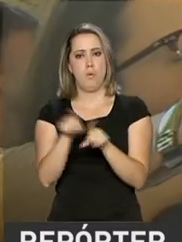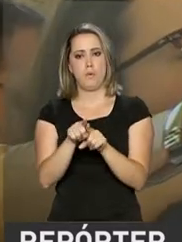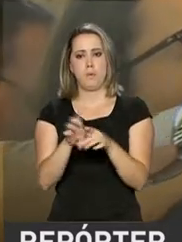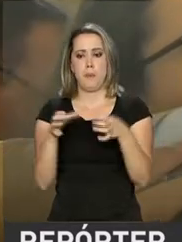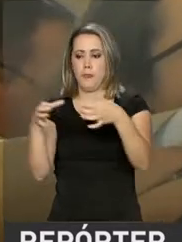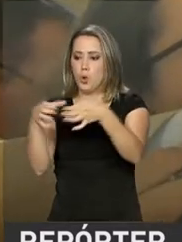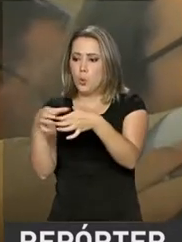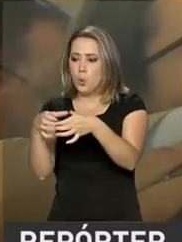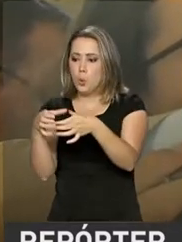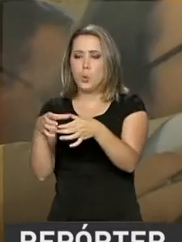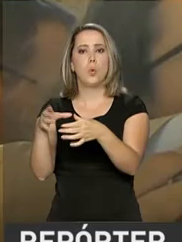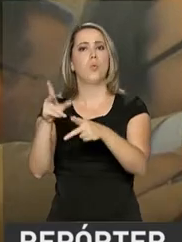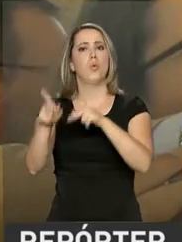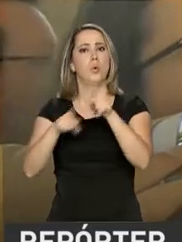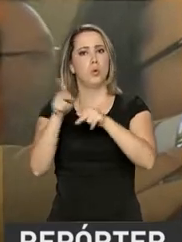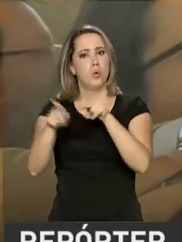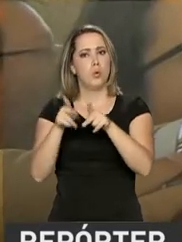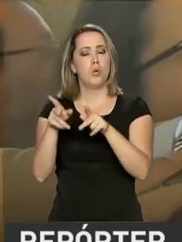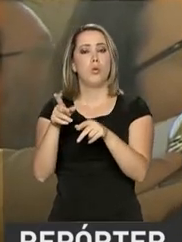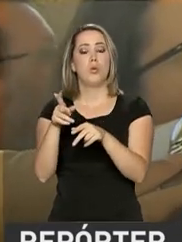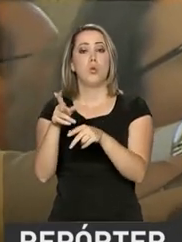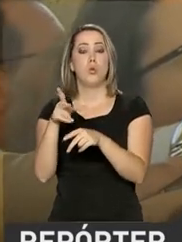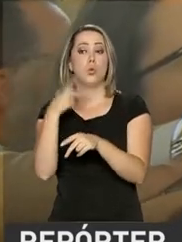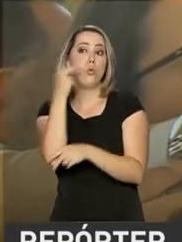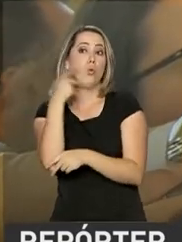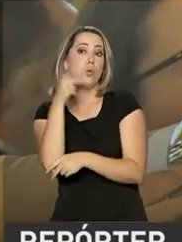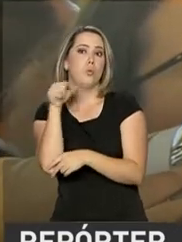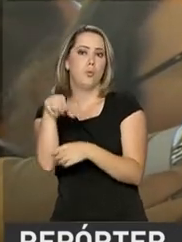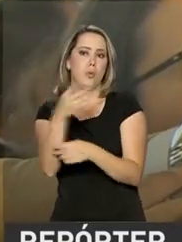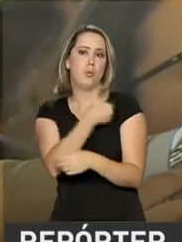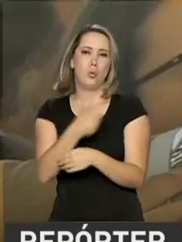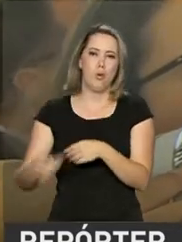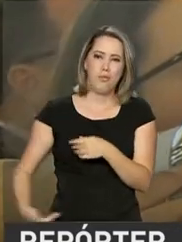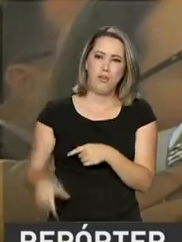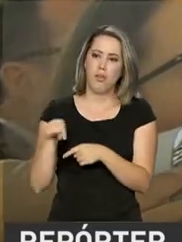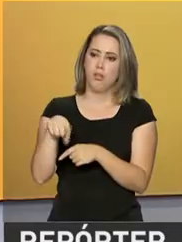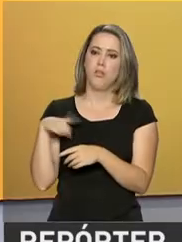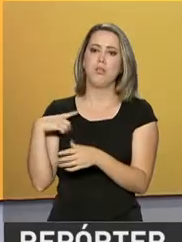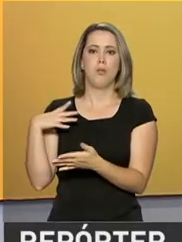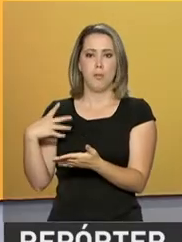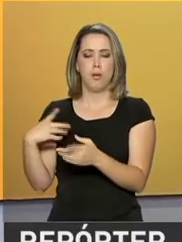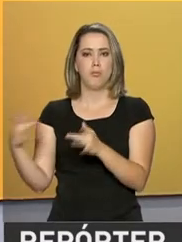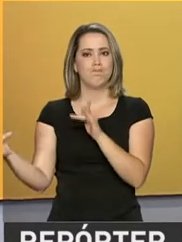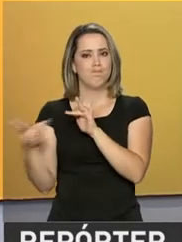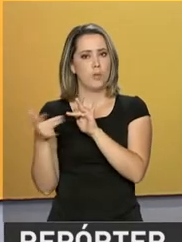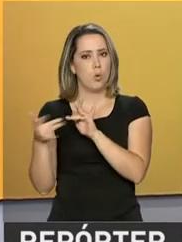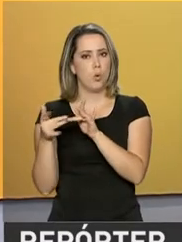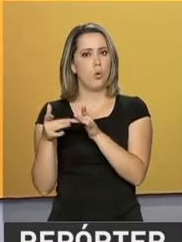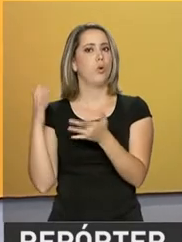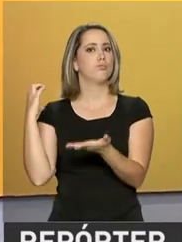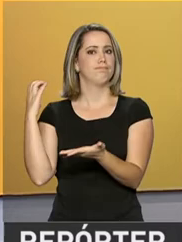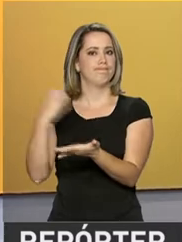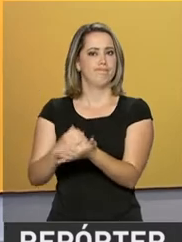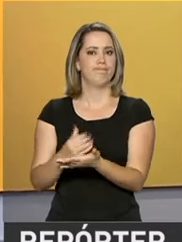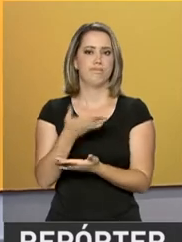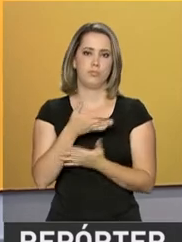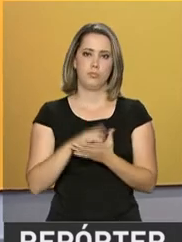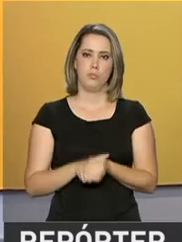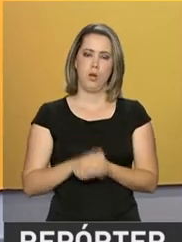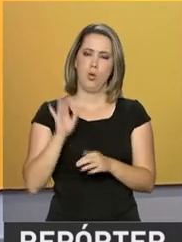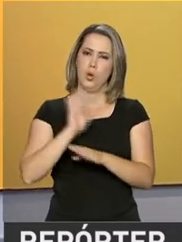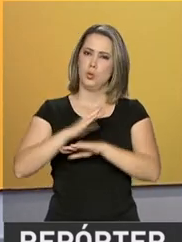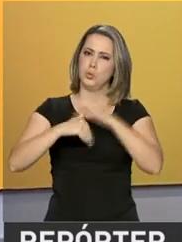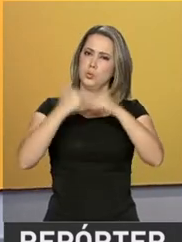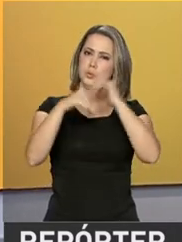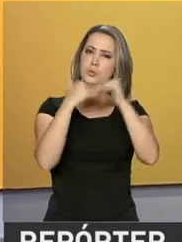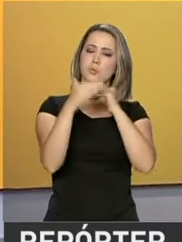do Estado, dos poderes públicos, que foram cooptados ou capturados pelo crime. Ajudar na retomada do crescimento com